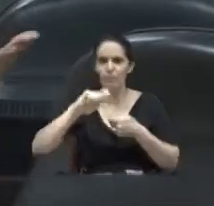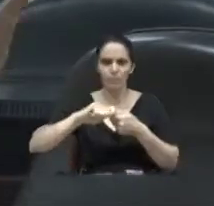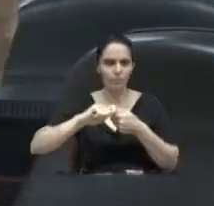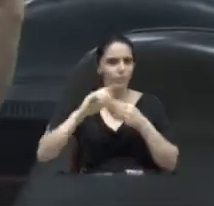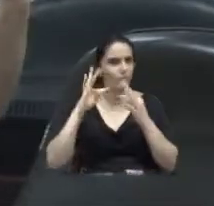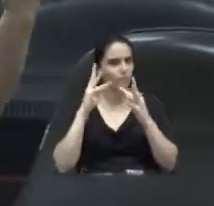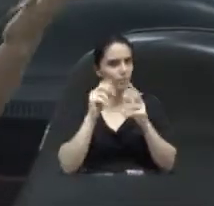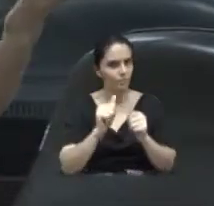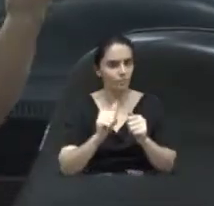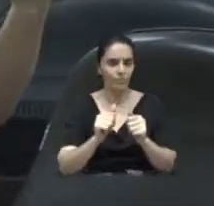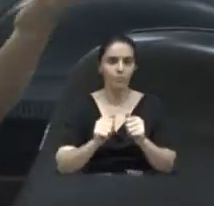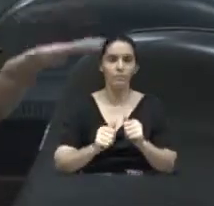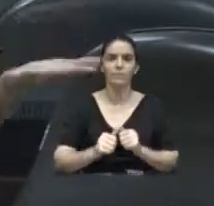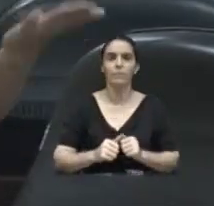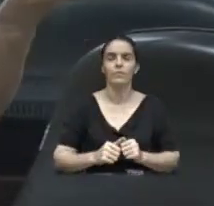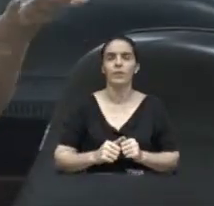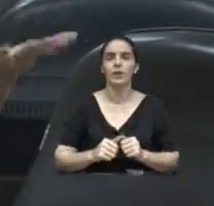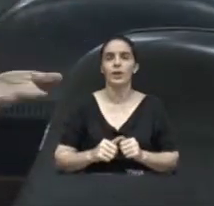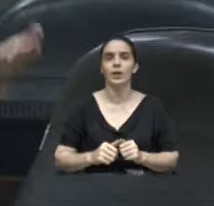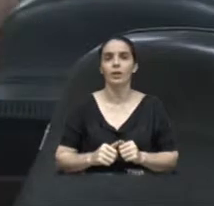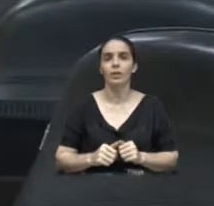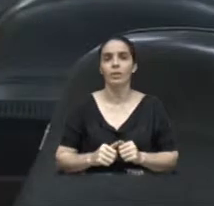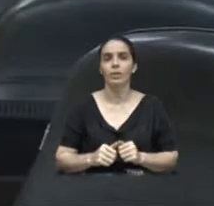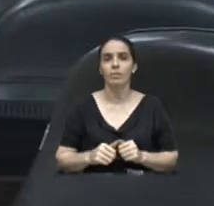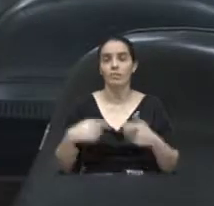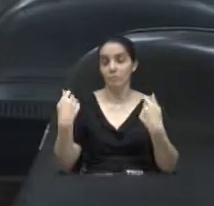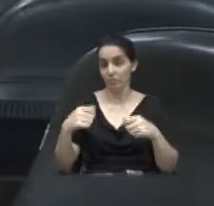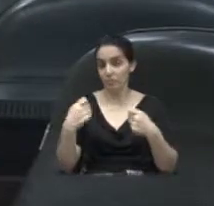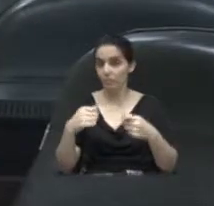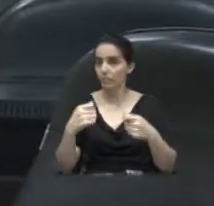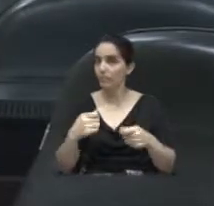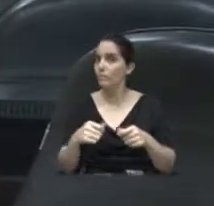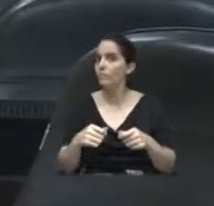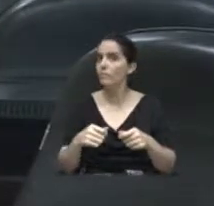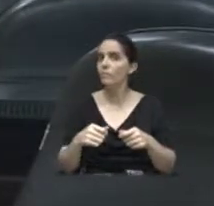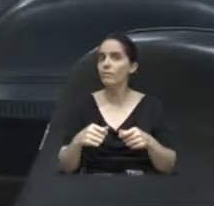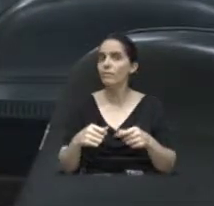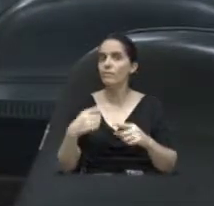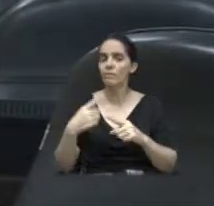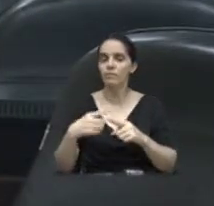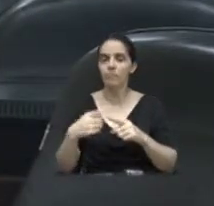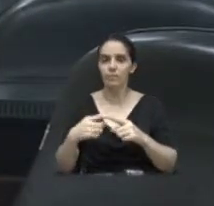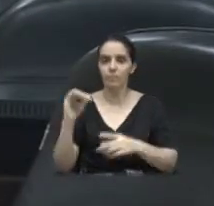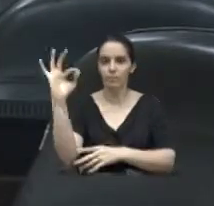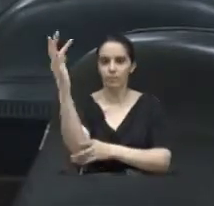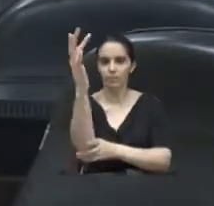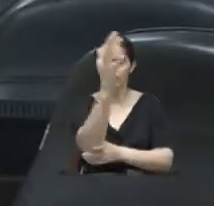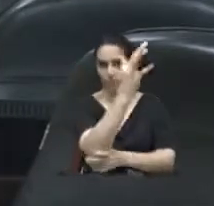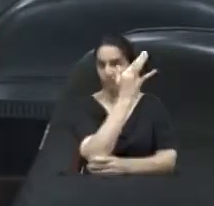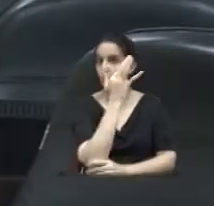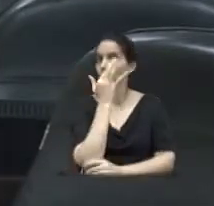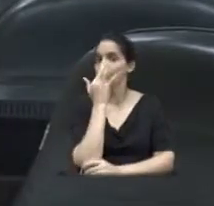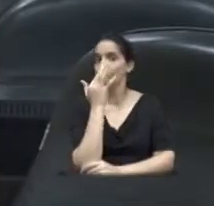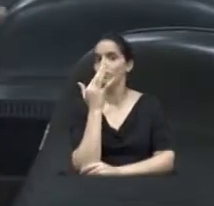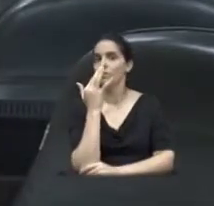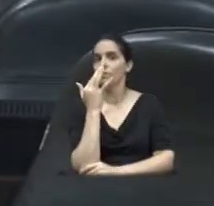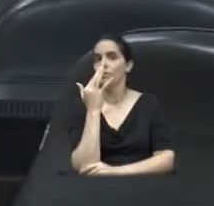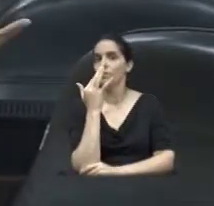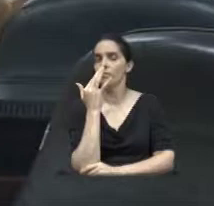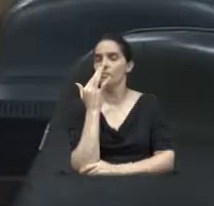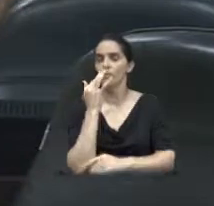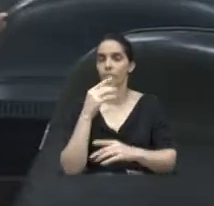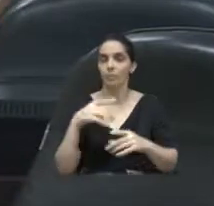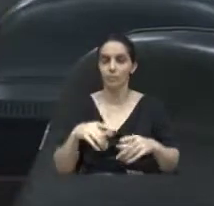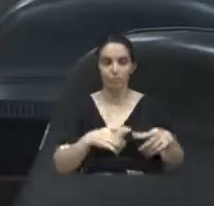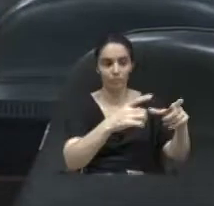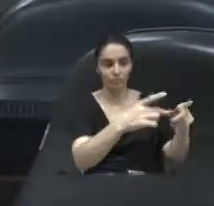com relação à situação que se estende no Horto Florestal. Mas aquela área de aterro, nós